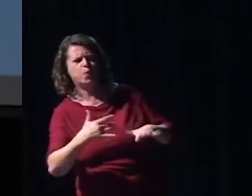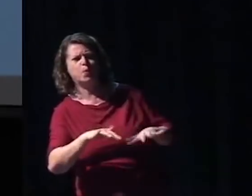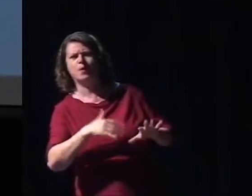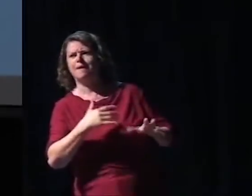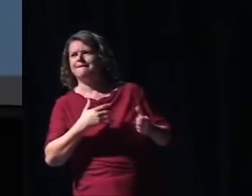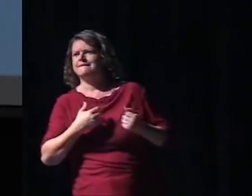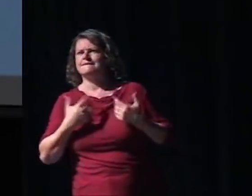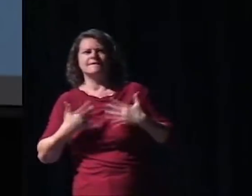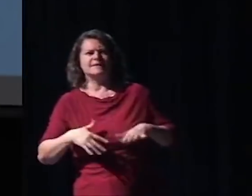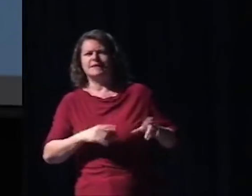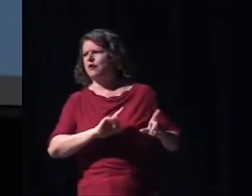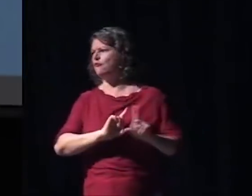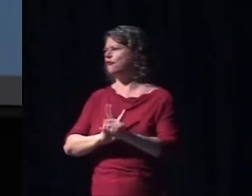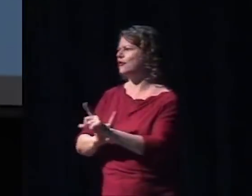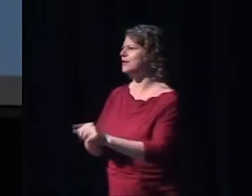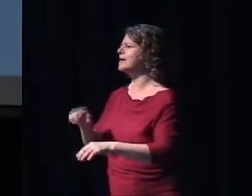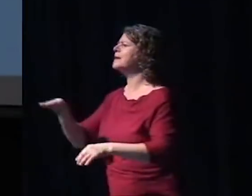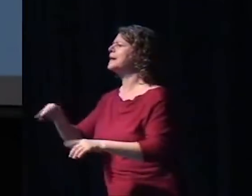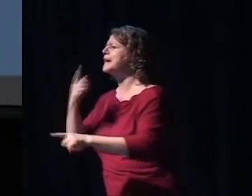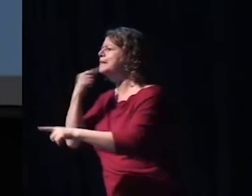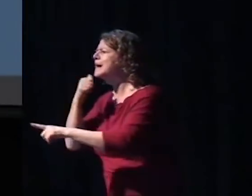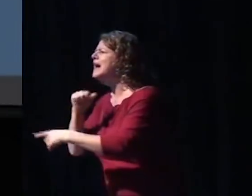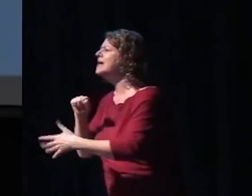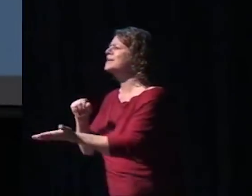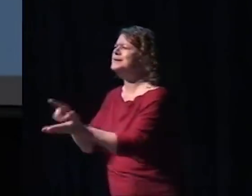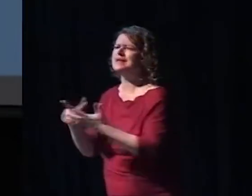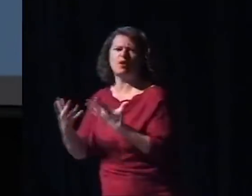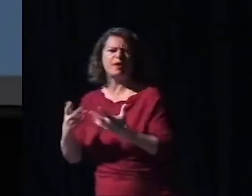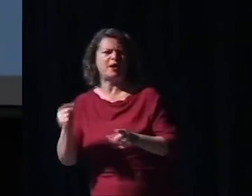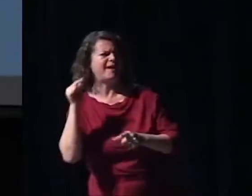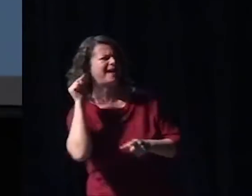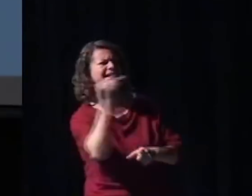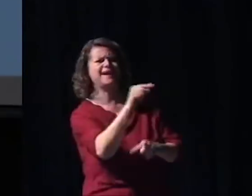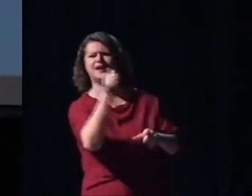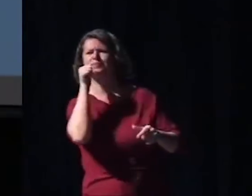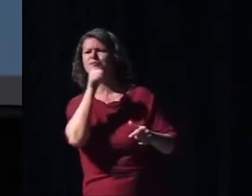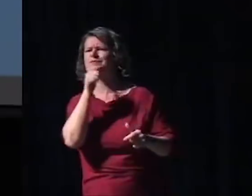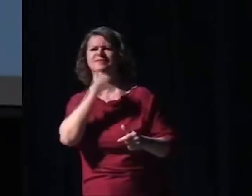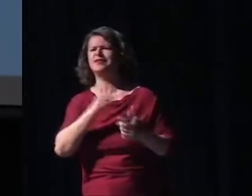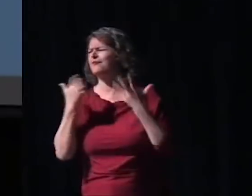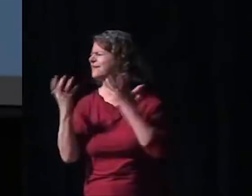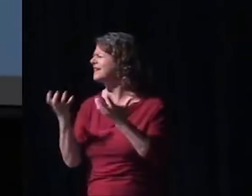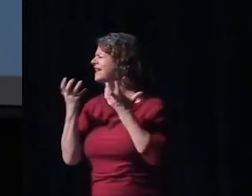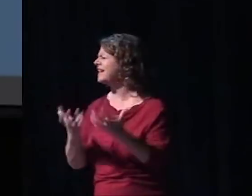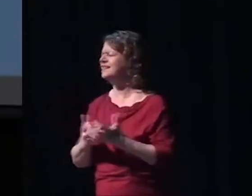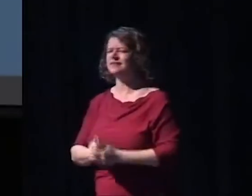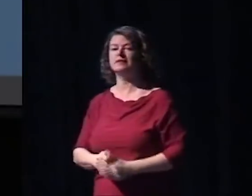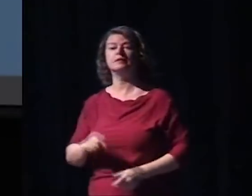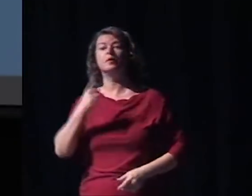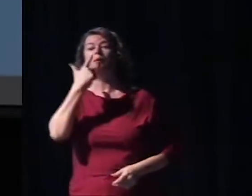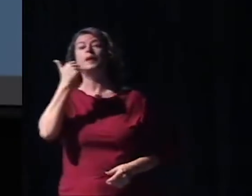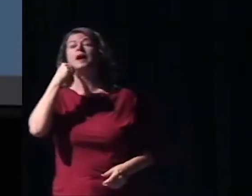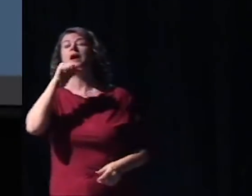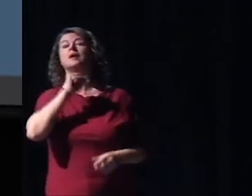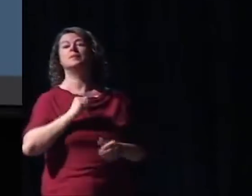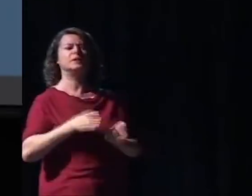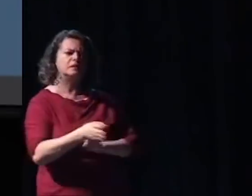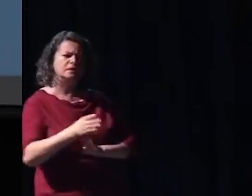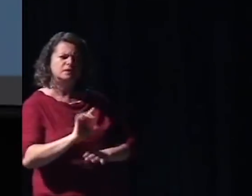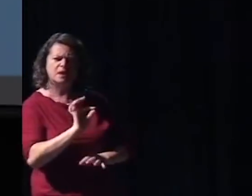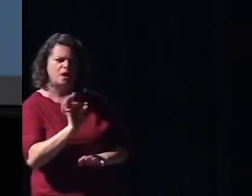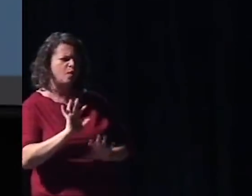Ele ignora o conselho do pai dele. Ele fala: tem tanta mulher no meio do povo de Deus, você quer se apaixonar, se